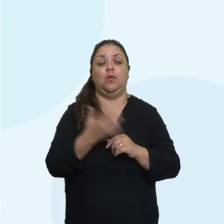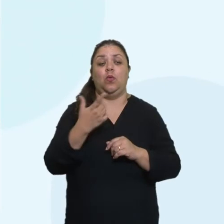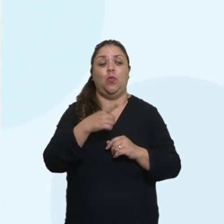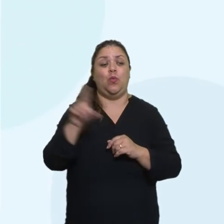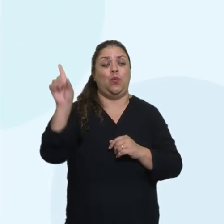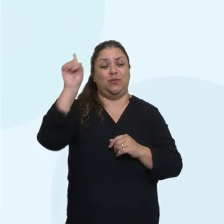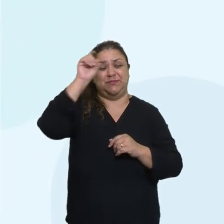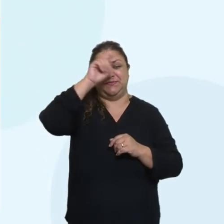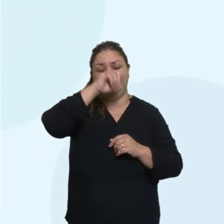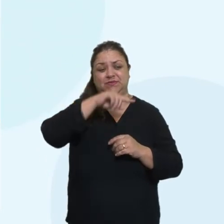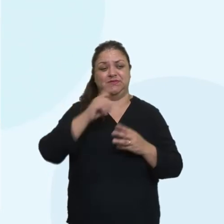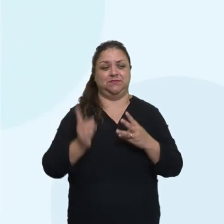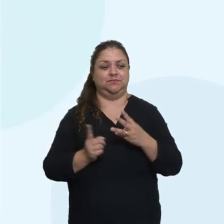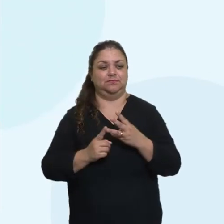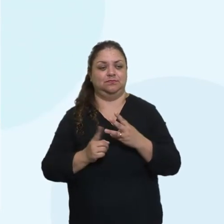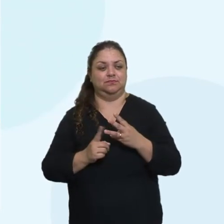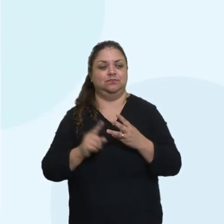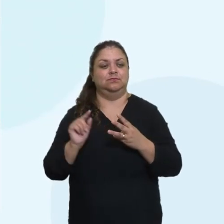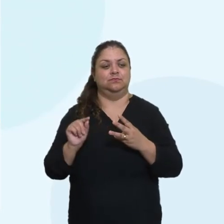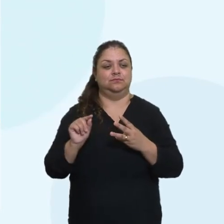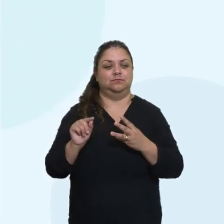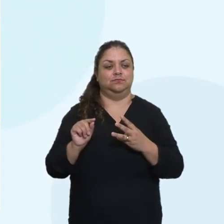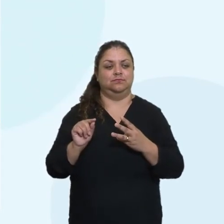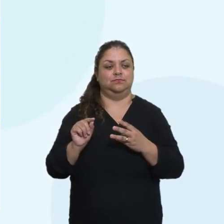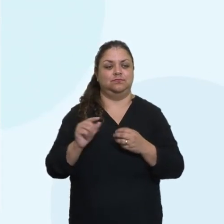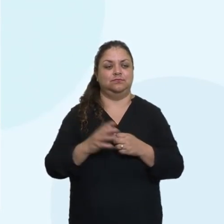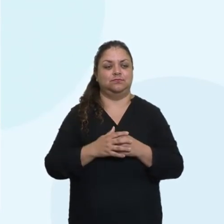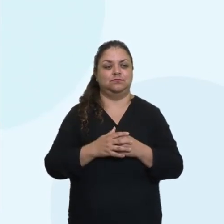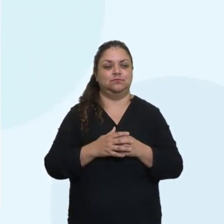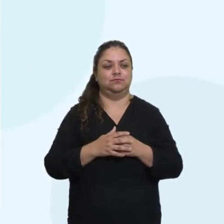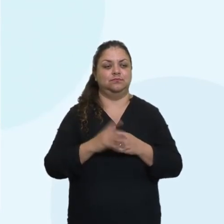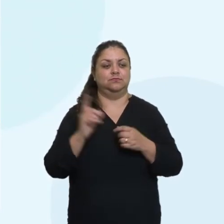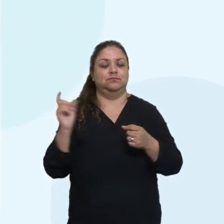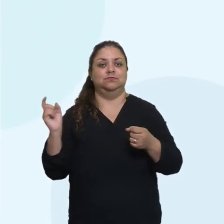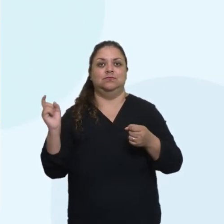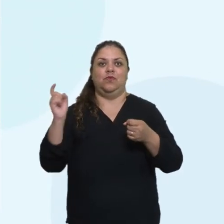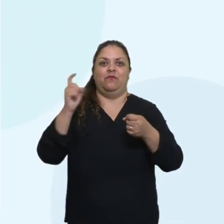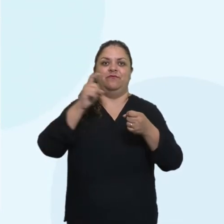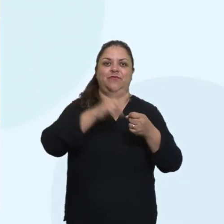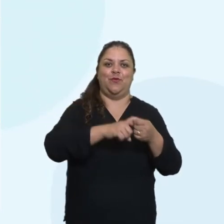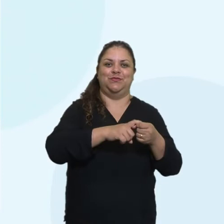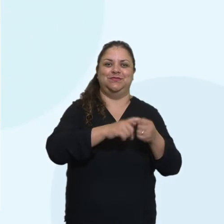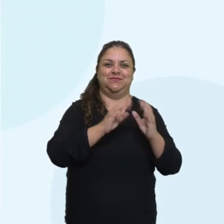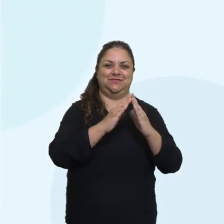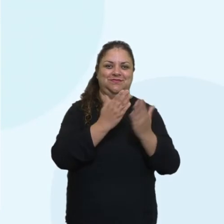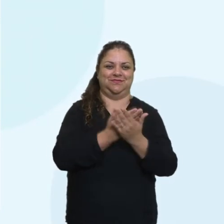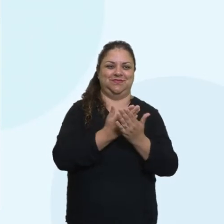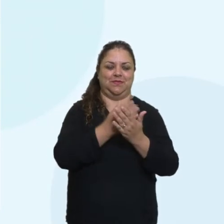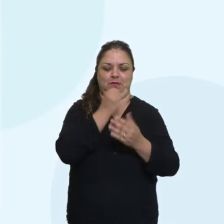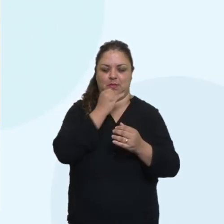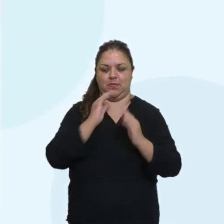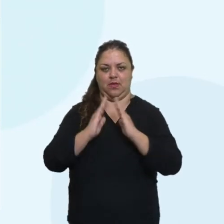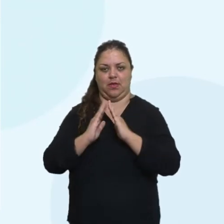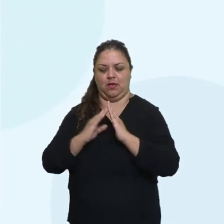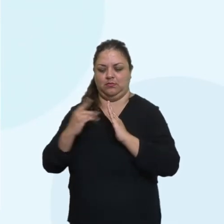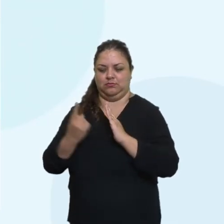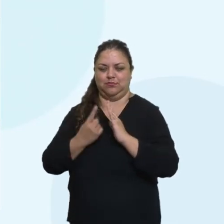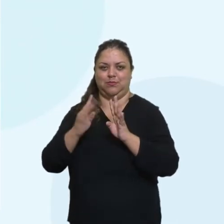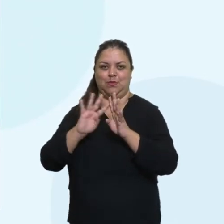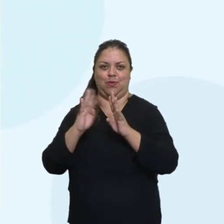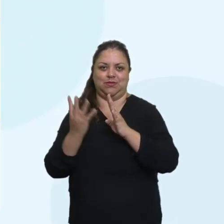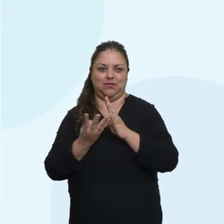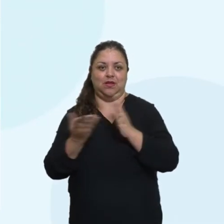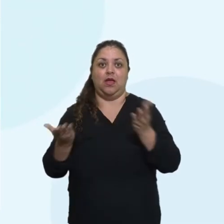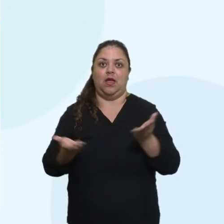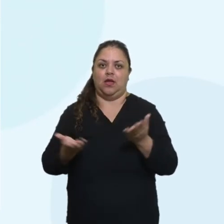que que a gente vivenciou foi a retomada após isolamento social né agora o ensino tá todo